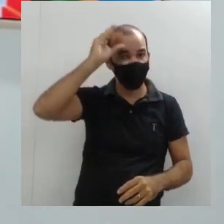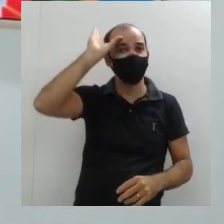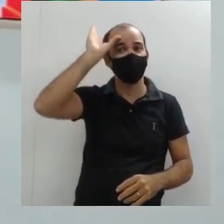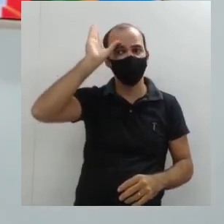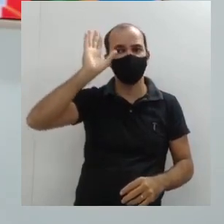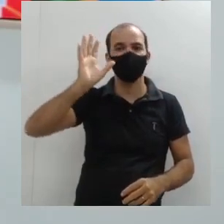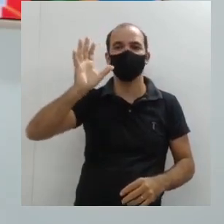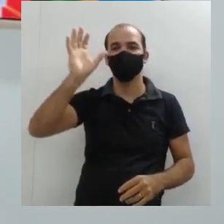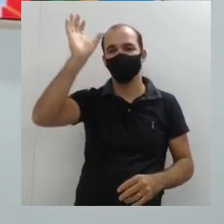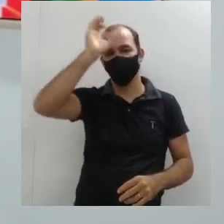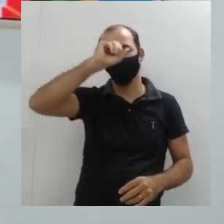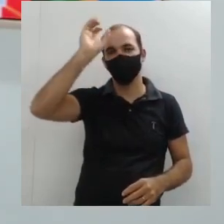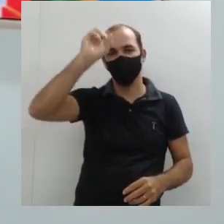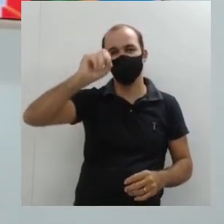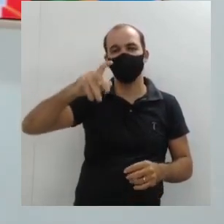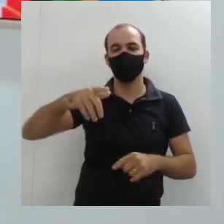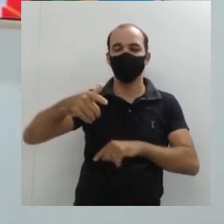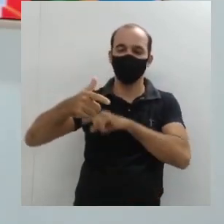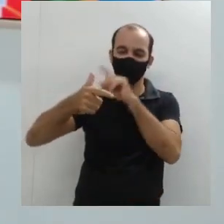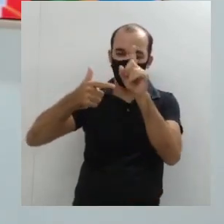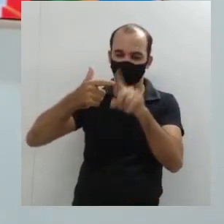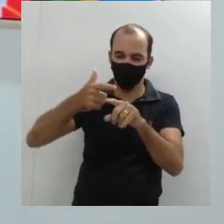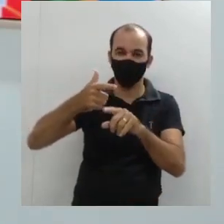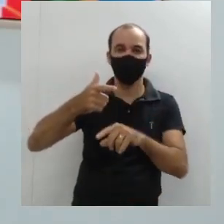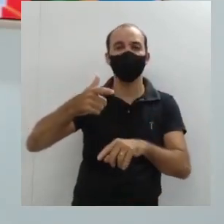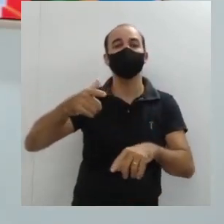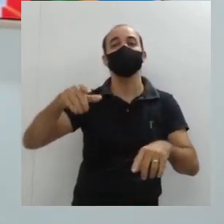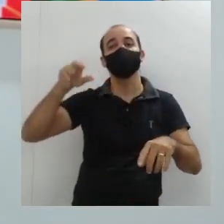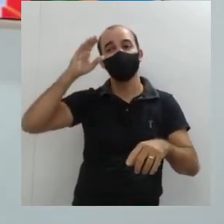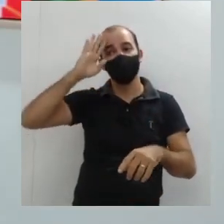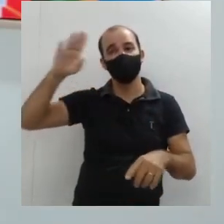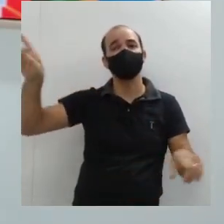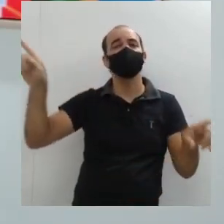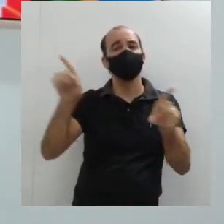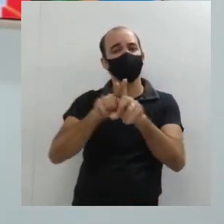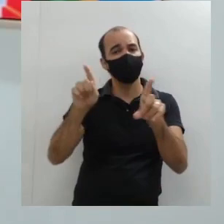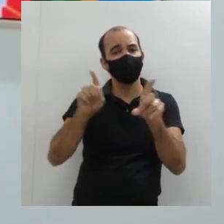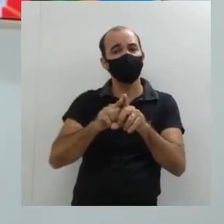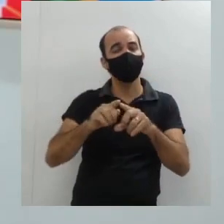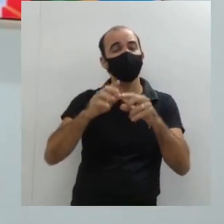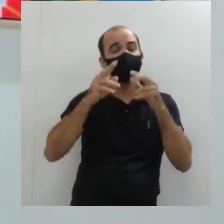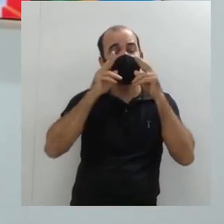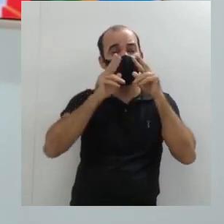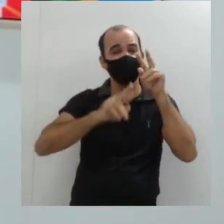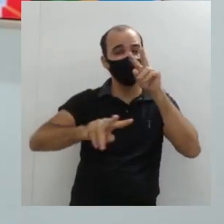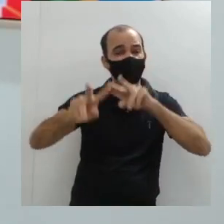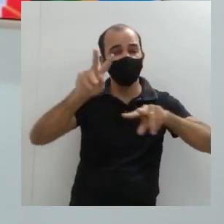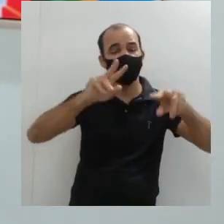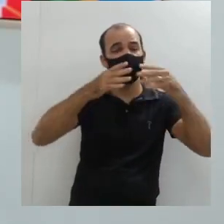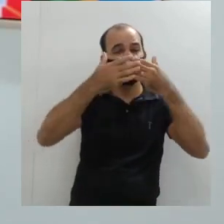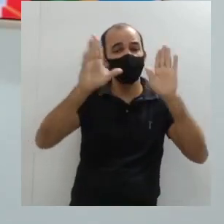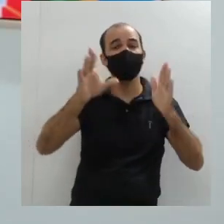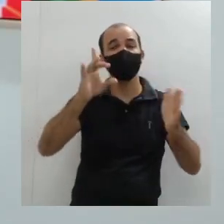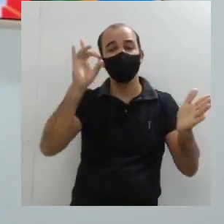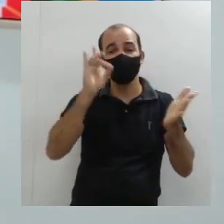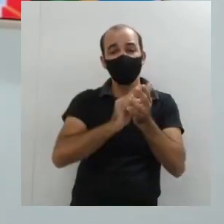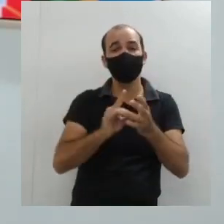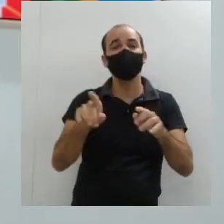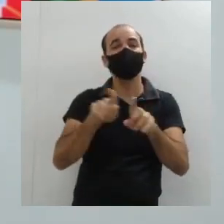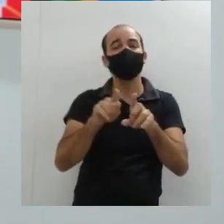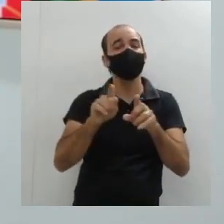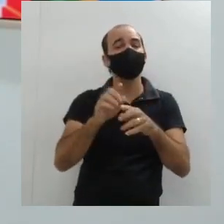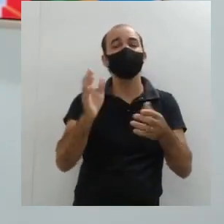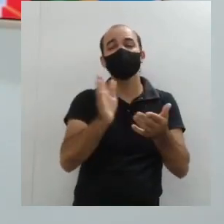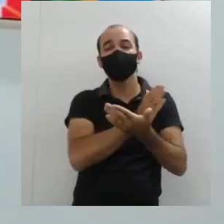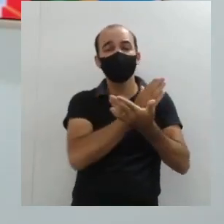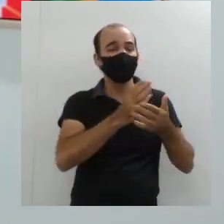crescimento, ok? Segundo, ela vai desvendar o que está encoberto através do costume convencional